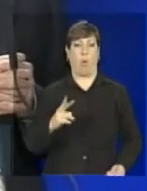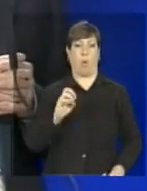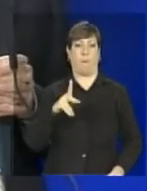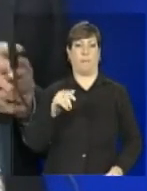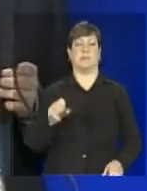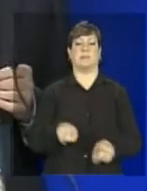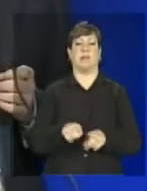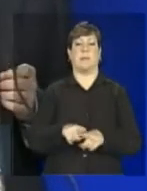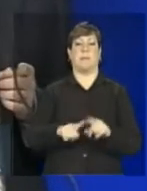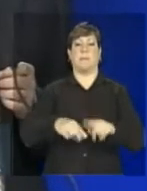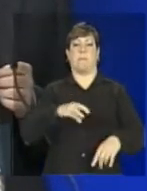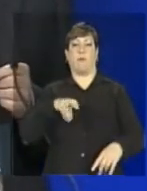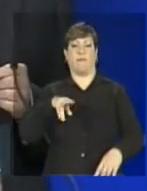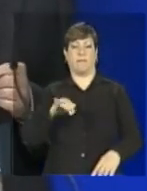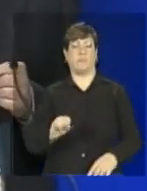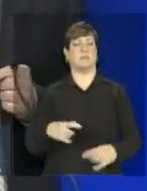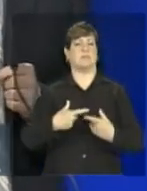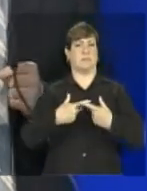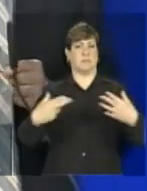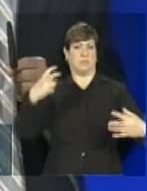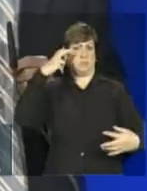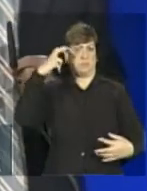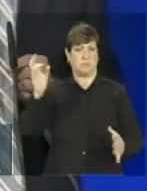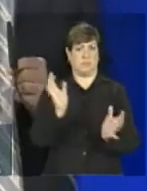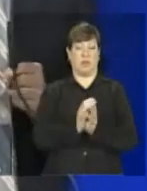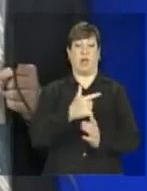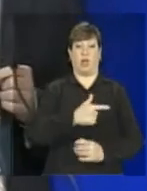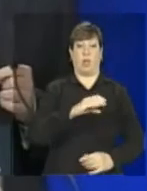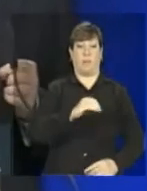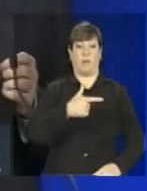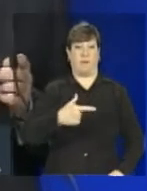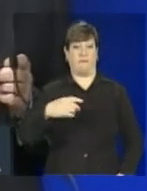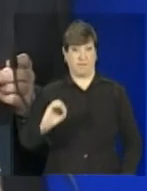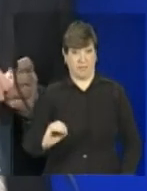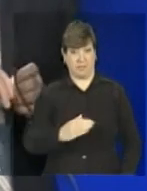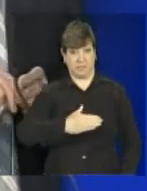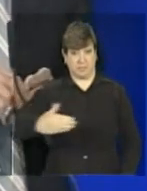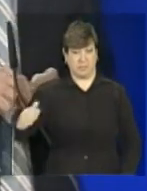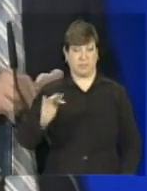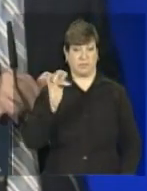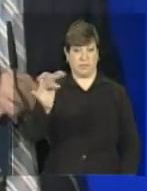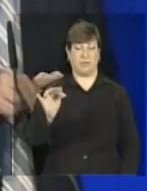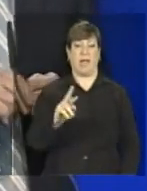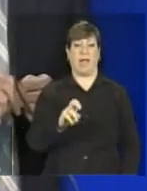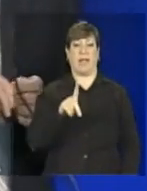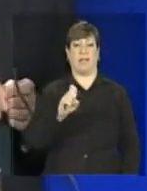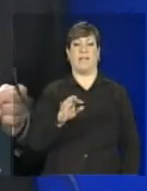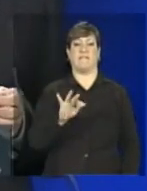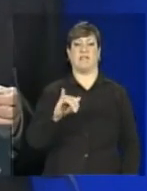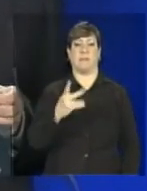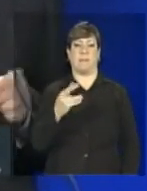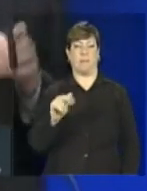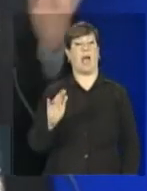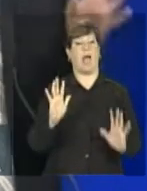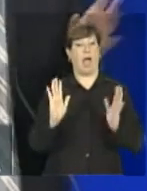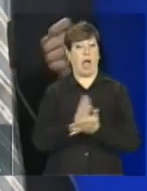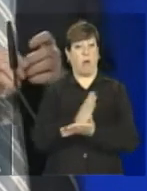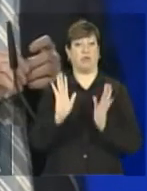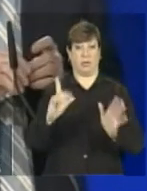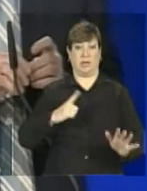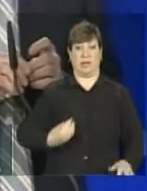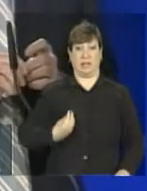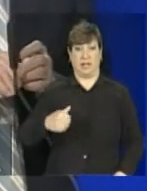móveis, haverá uma nova infraestrutura inteligente. Em 2020, redes de fibras, alguns já existem aqui na